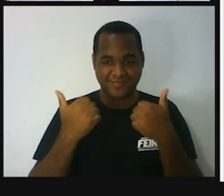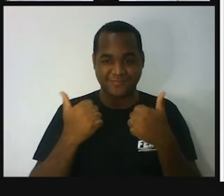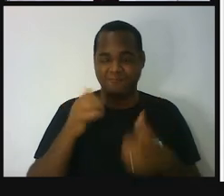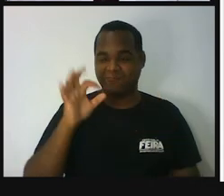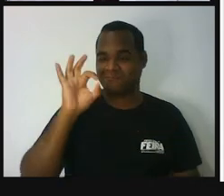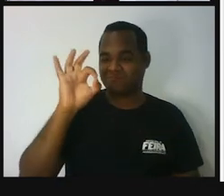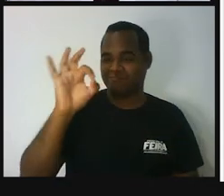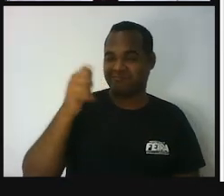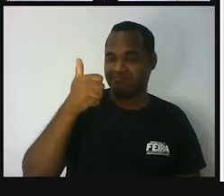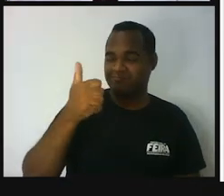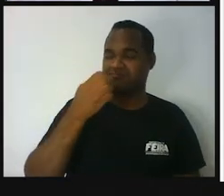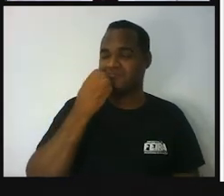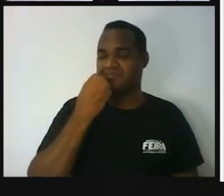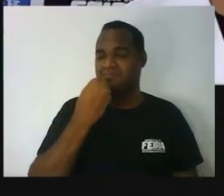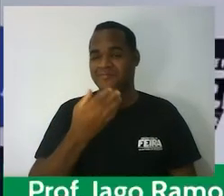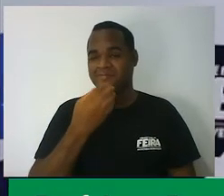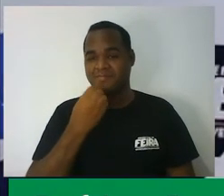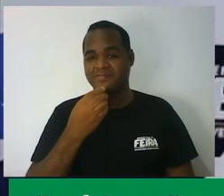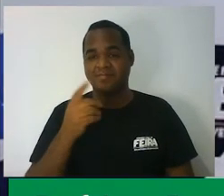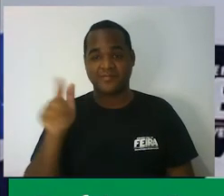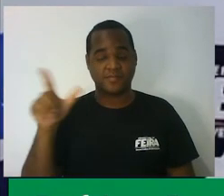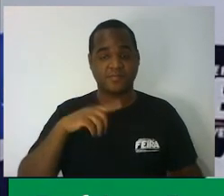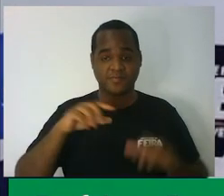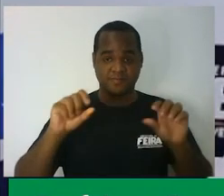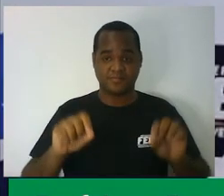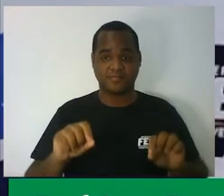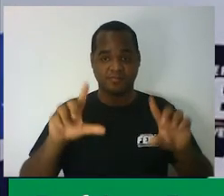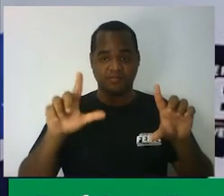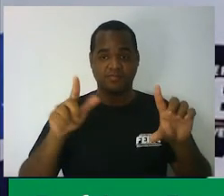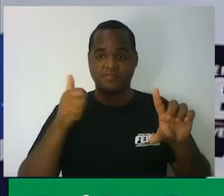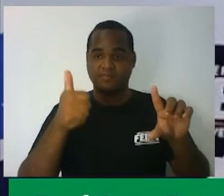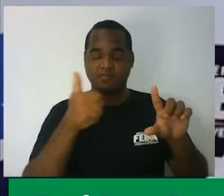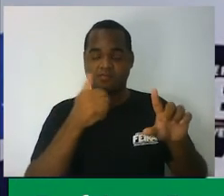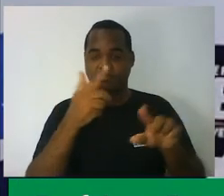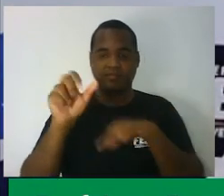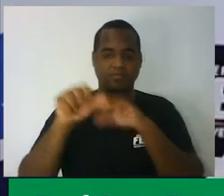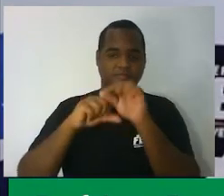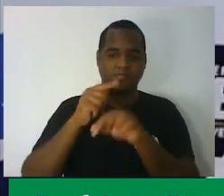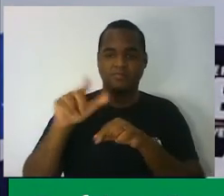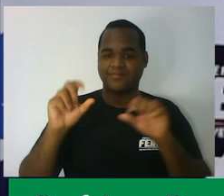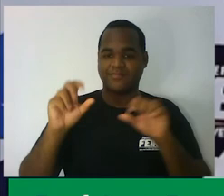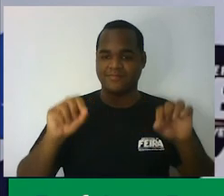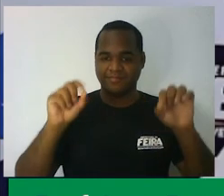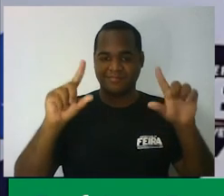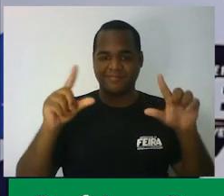Bacana? Que massa! Tirando essa tela, trocando de tela agora.